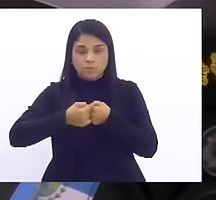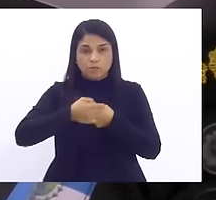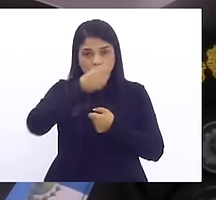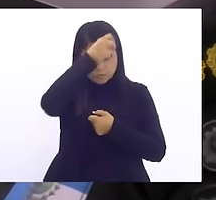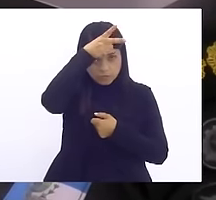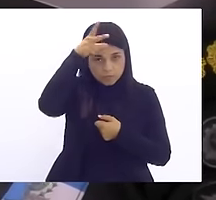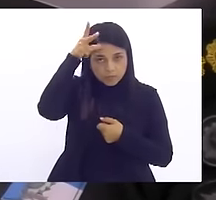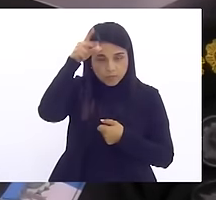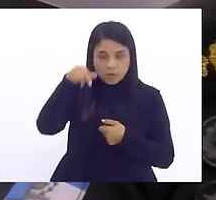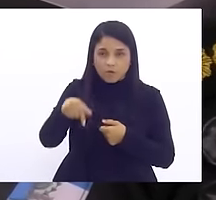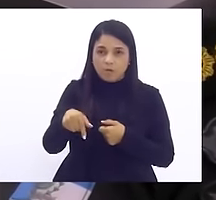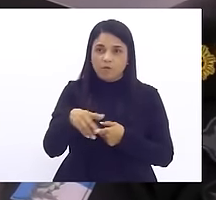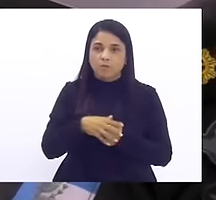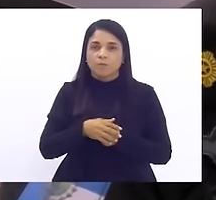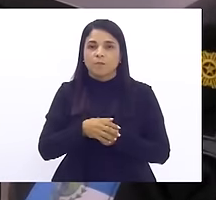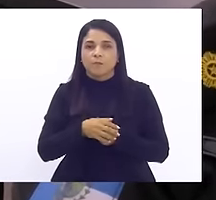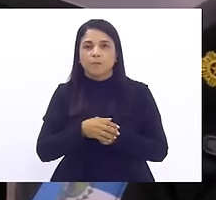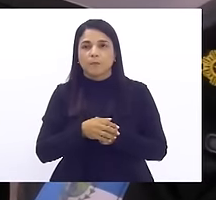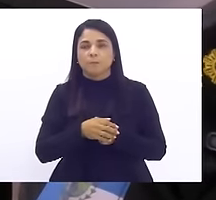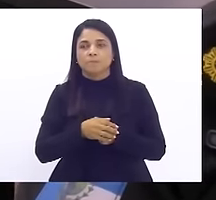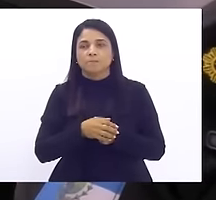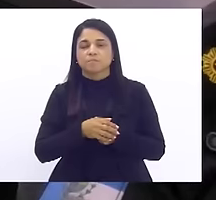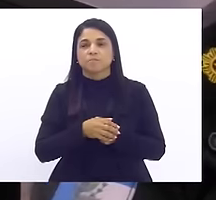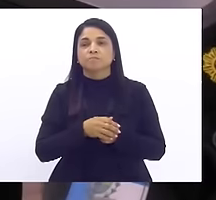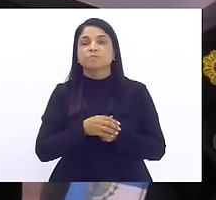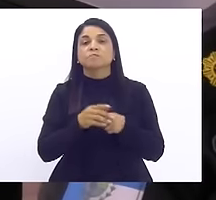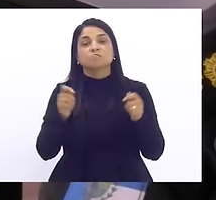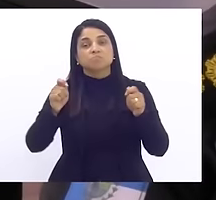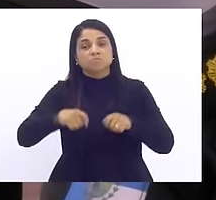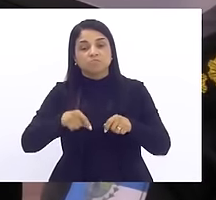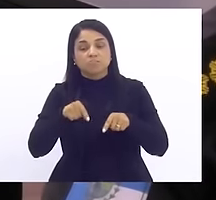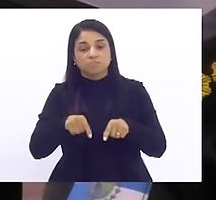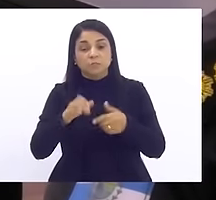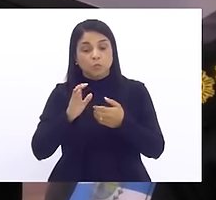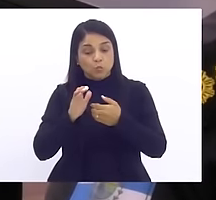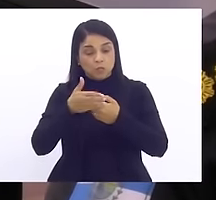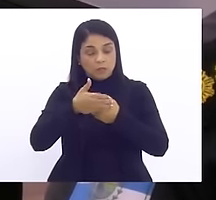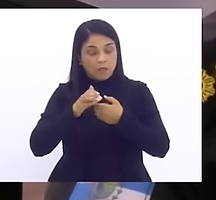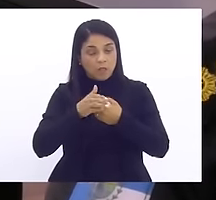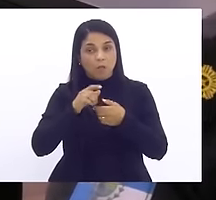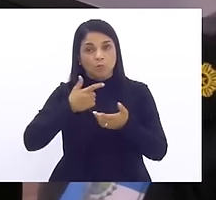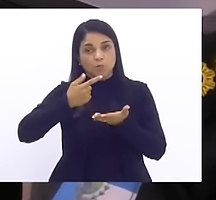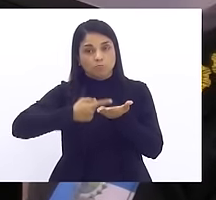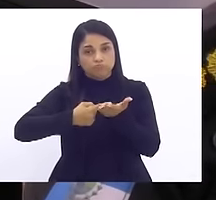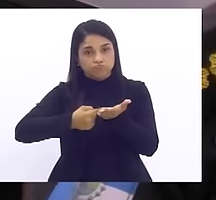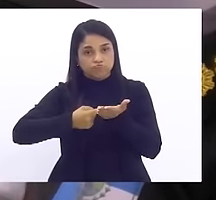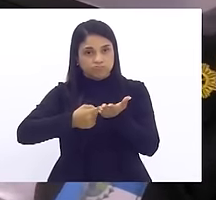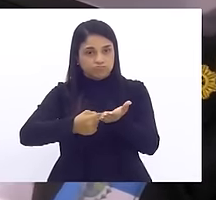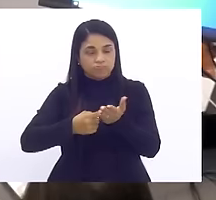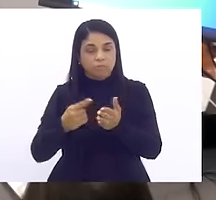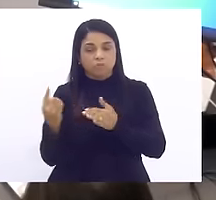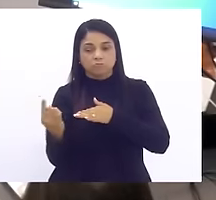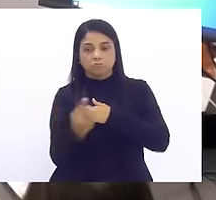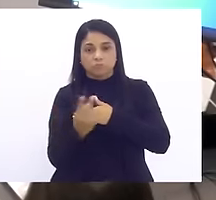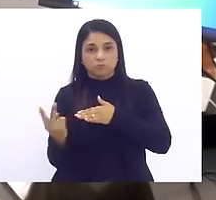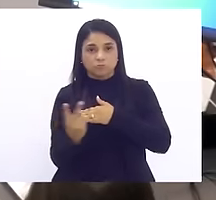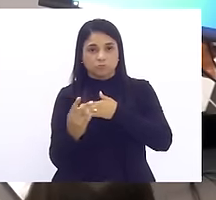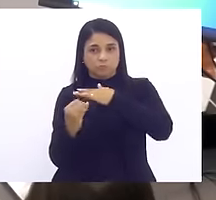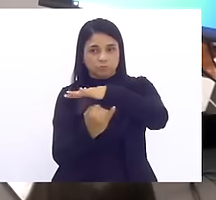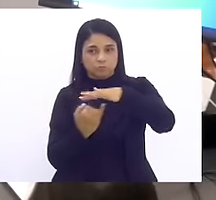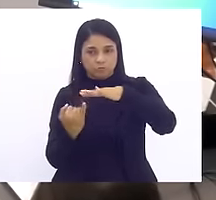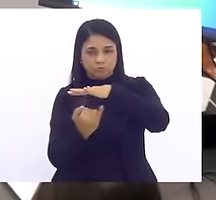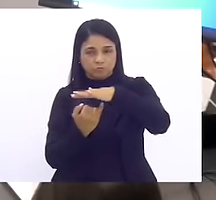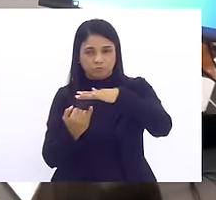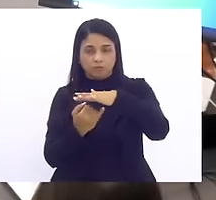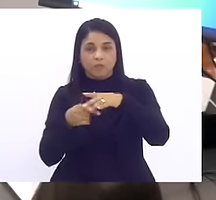no rio tem isso para essas situações tem que ser um termo firmado entre ambos os órgãos no Rio de Janeiro